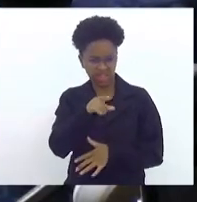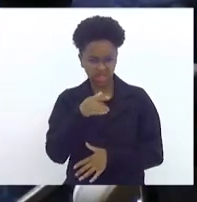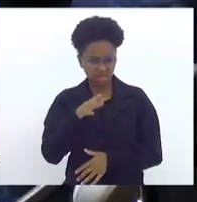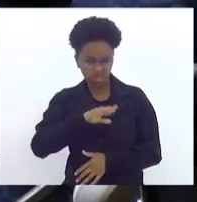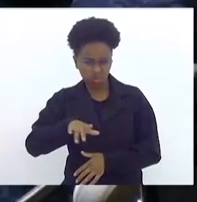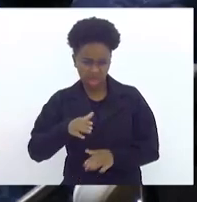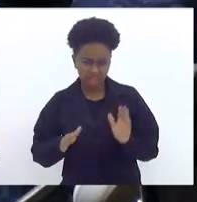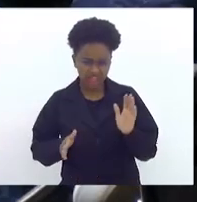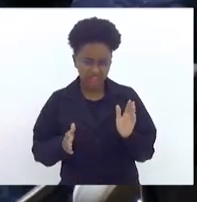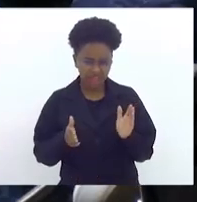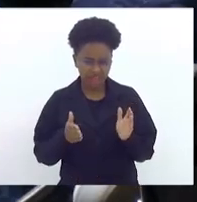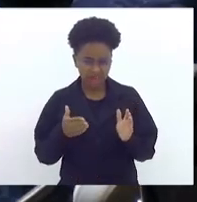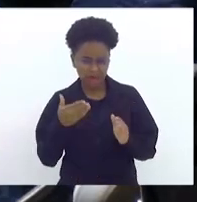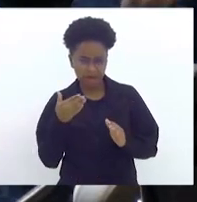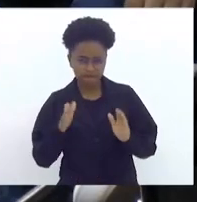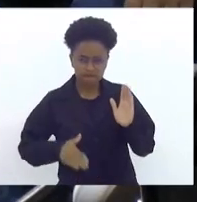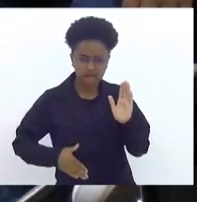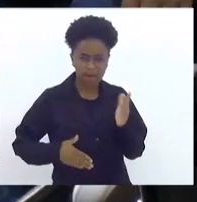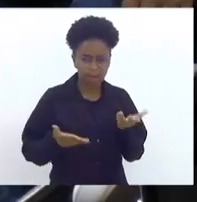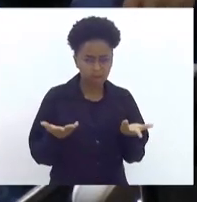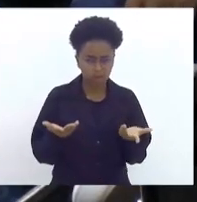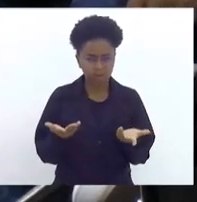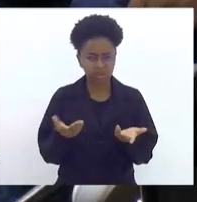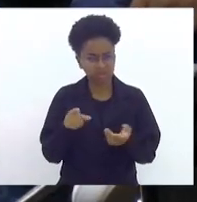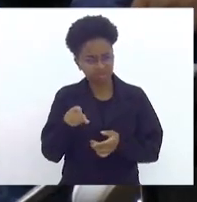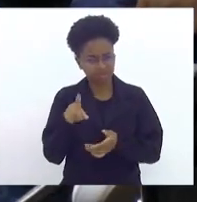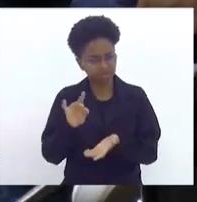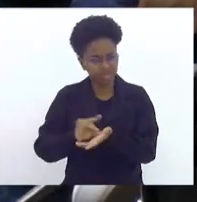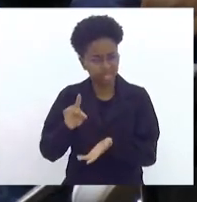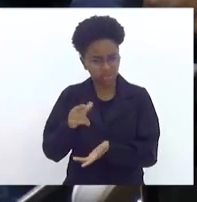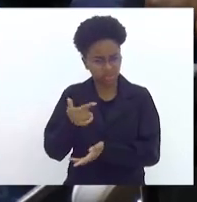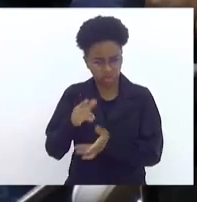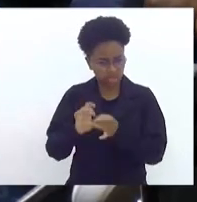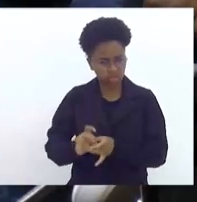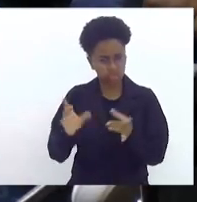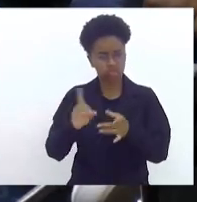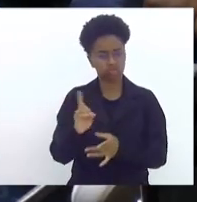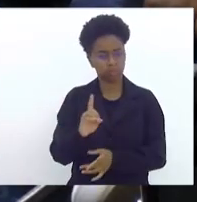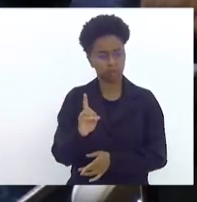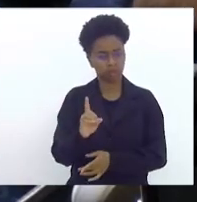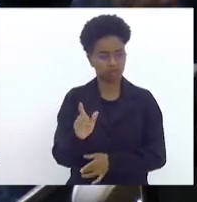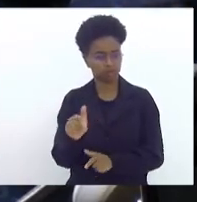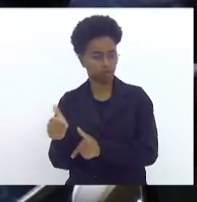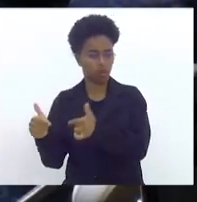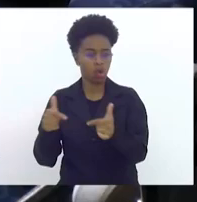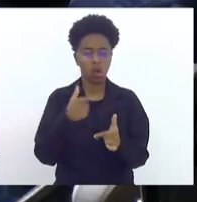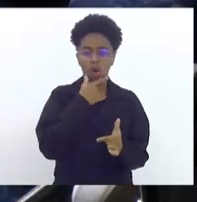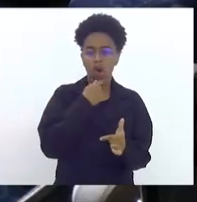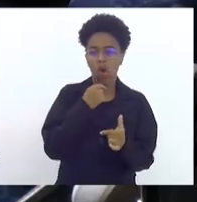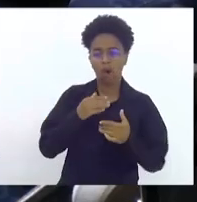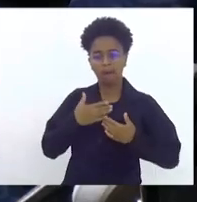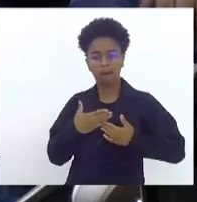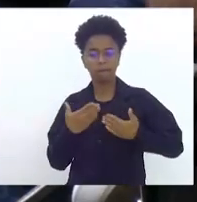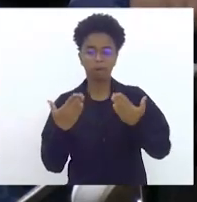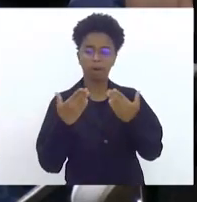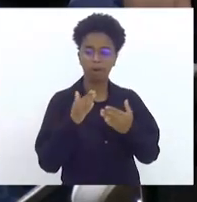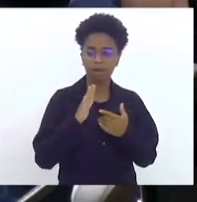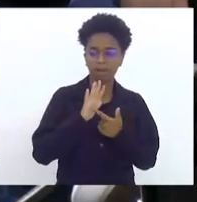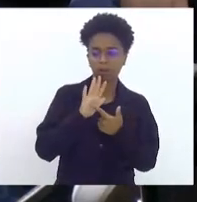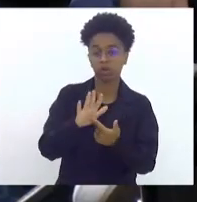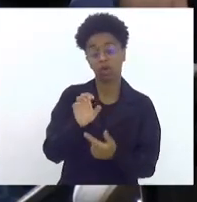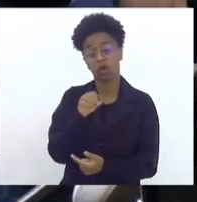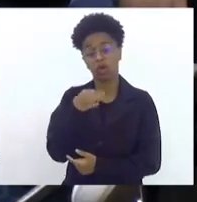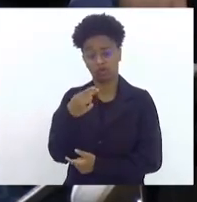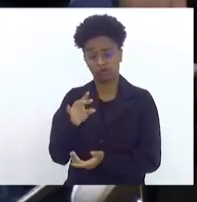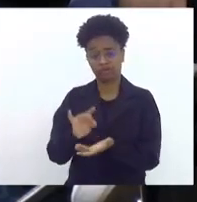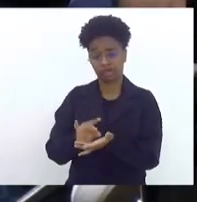vagabunda Será que ela tava realmente disponível ali para todos aqueles homens ou será que realmente foi